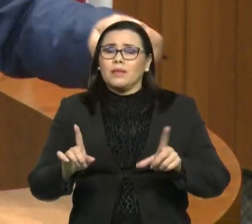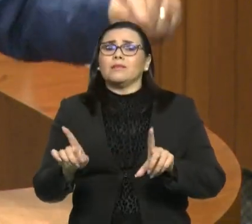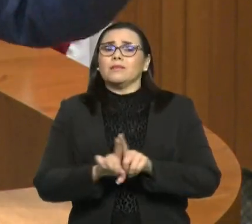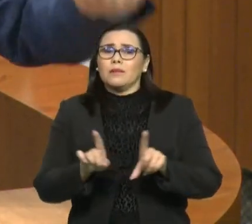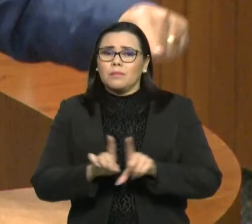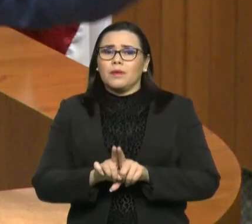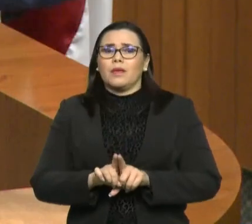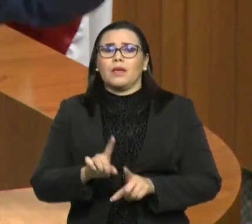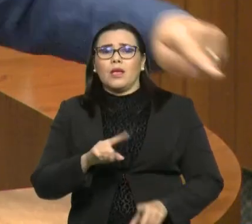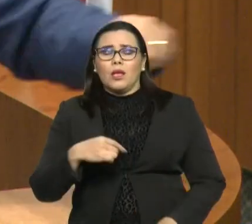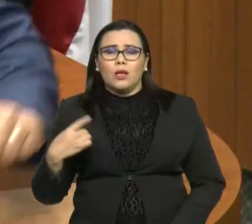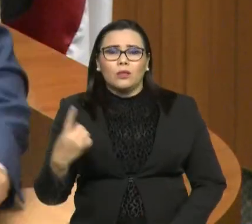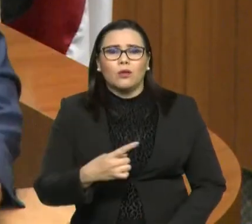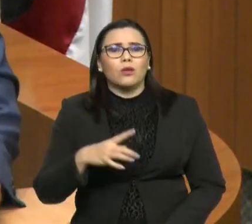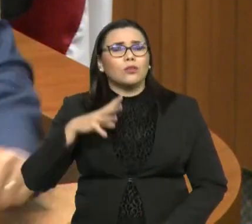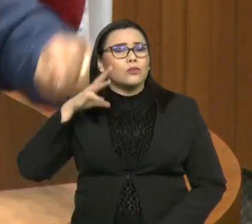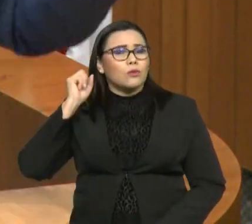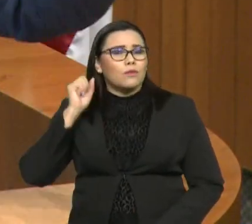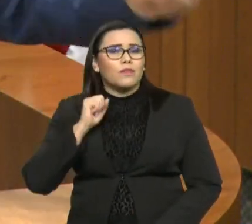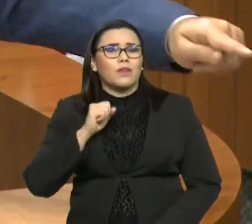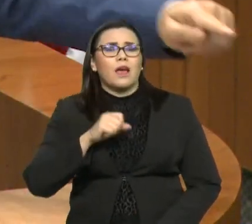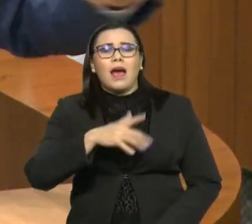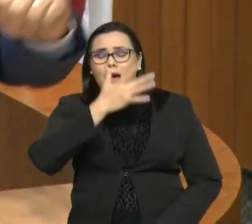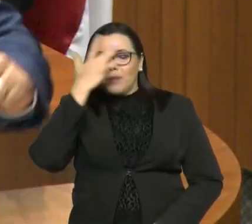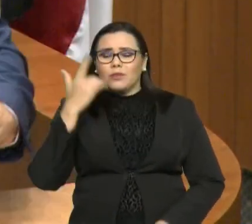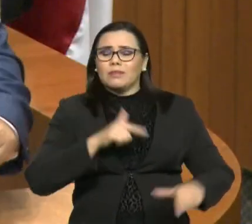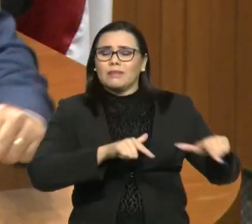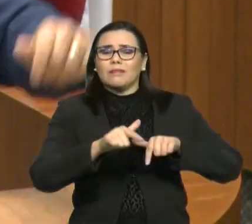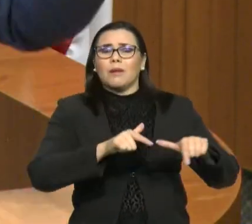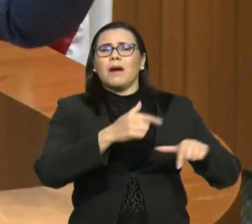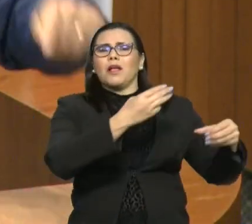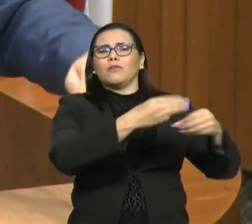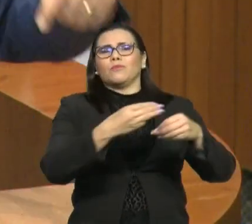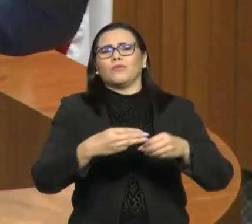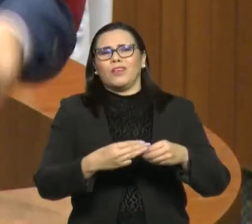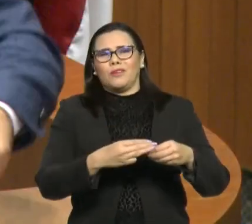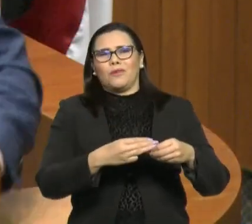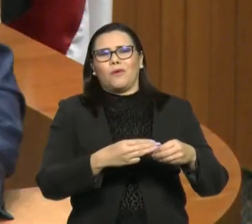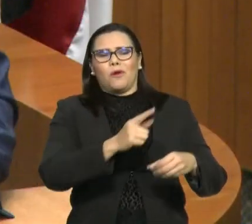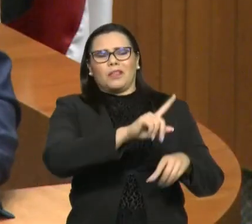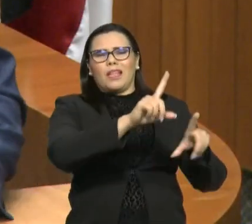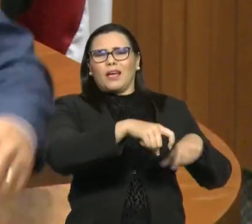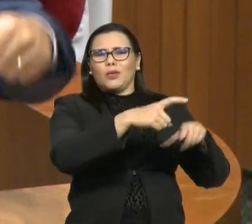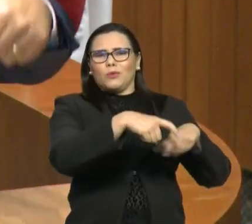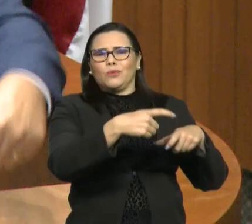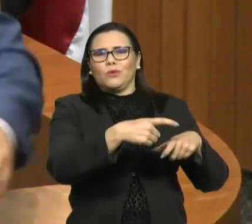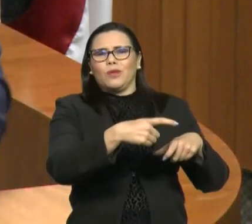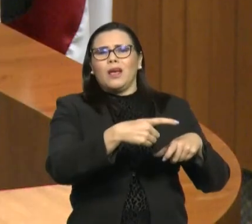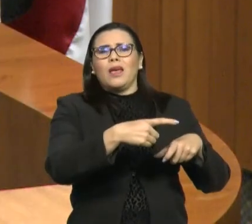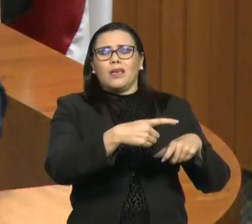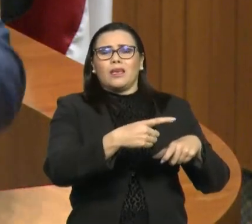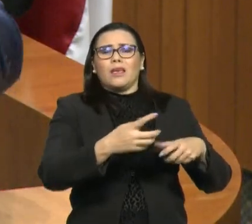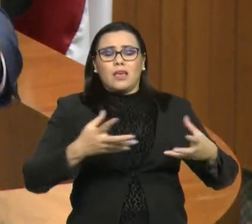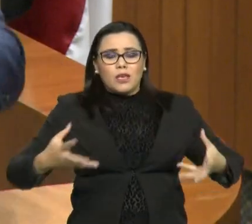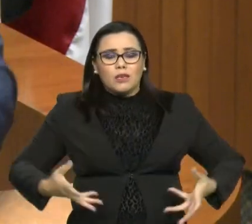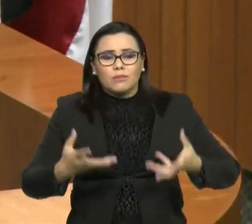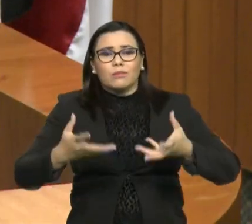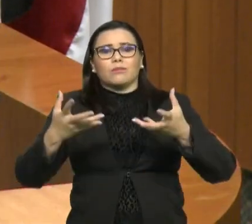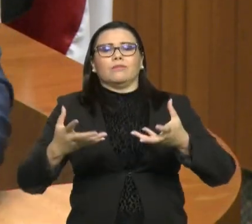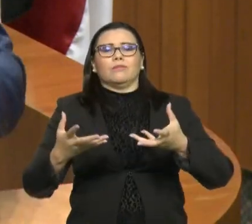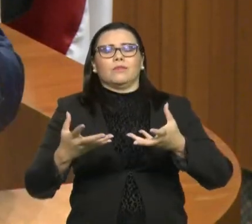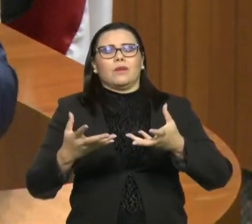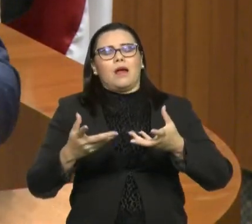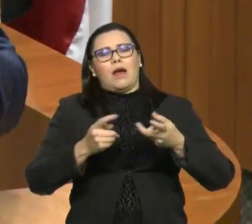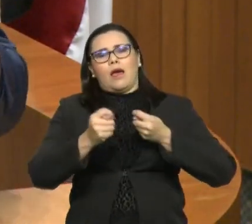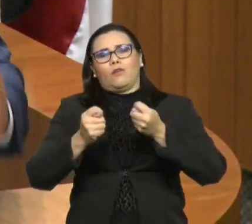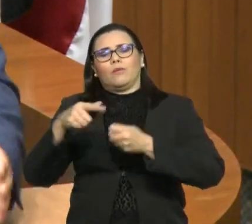a voz daqueles que produzem, que gera emprego no campo, que traz para a economia do Maranhão investimentos, que é o